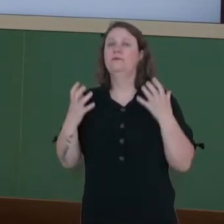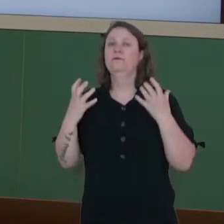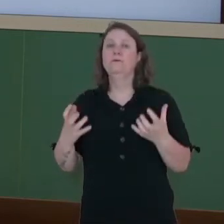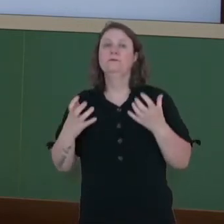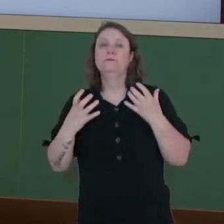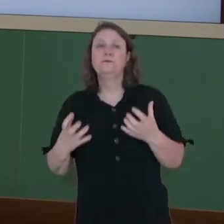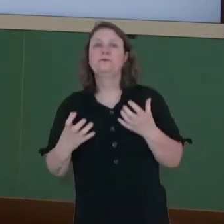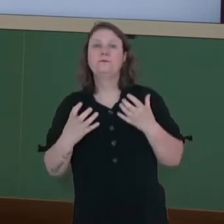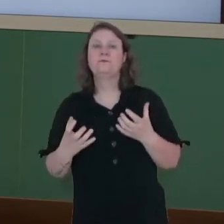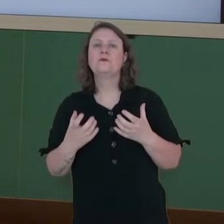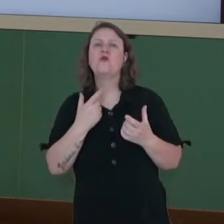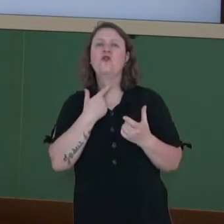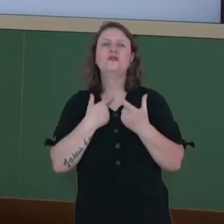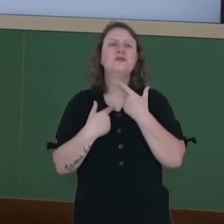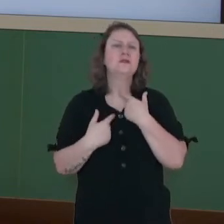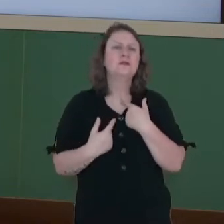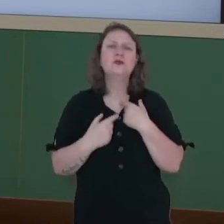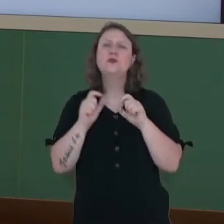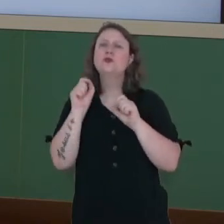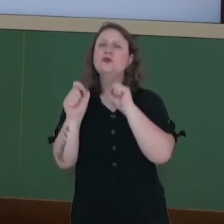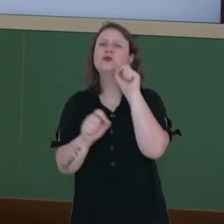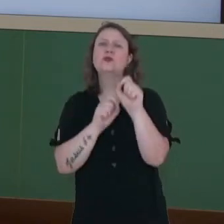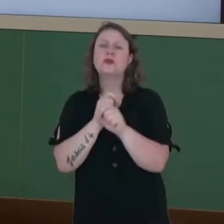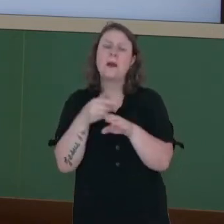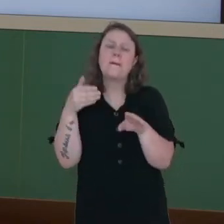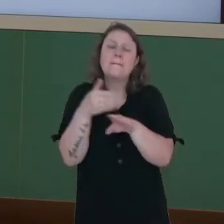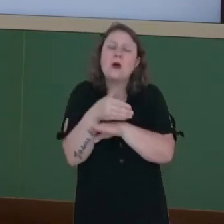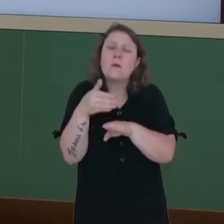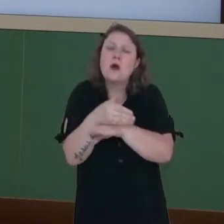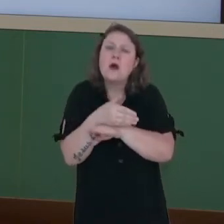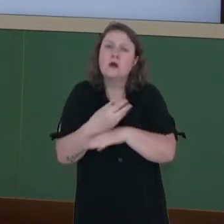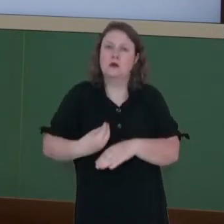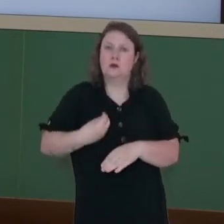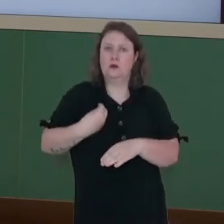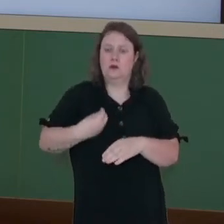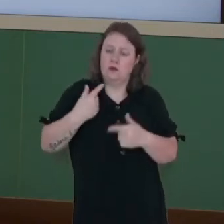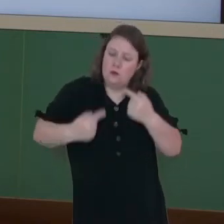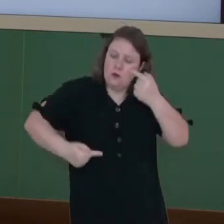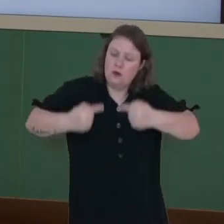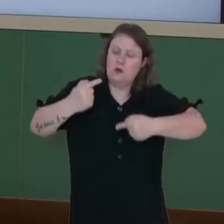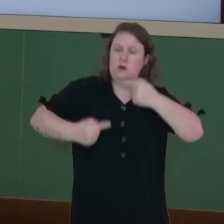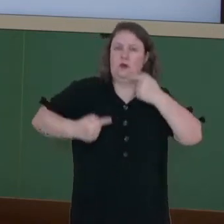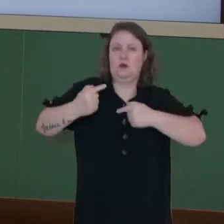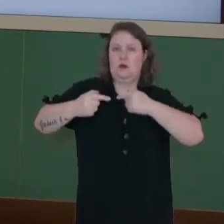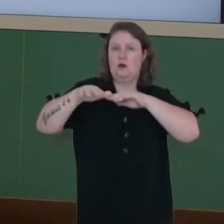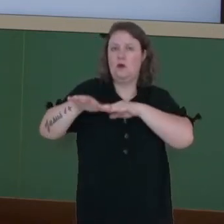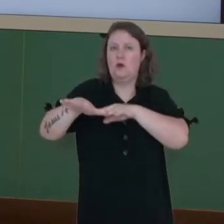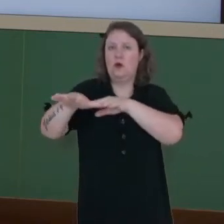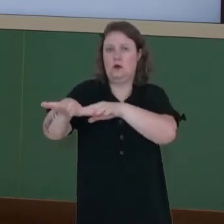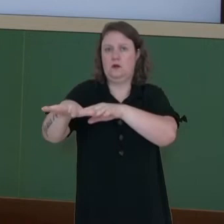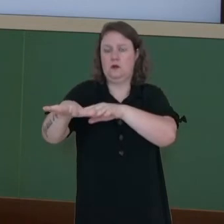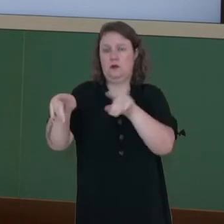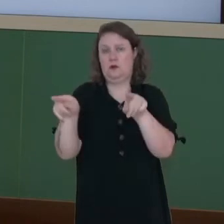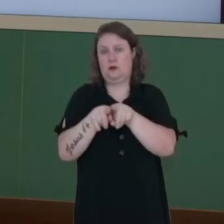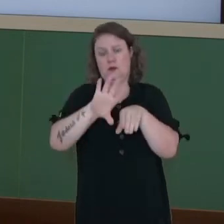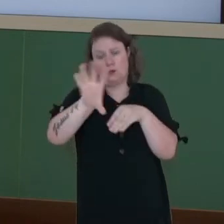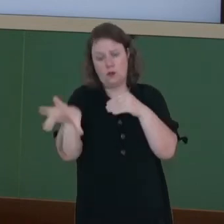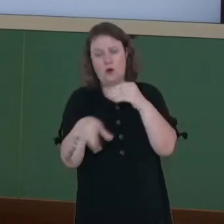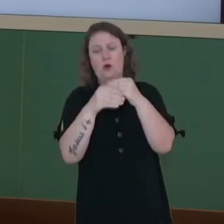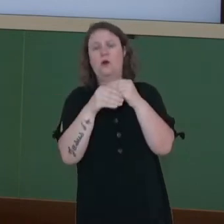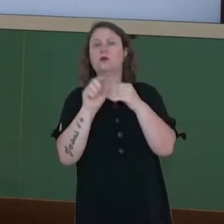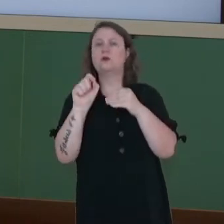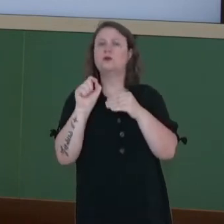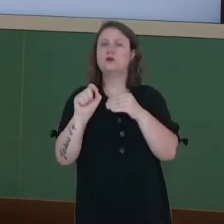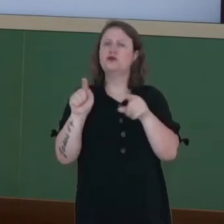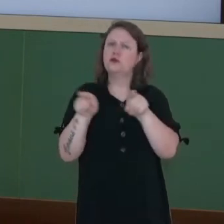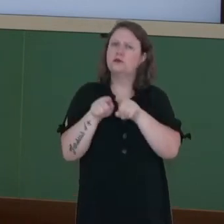a ambicionar uma maior participação na vida política do Brasil e passam a integrar, portanto, o grupo